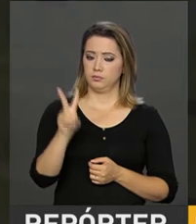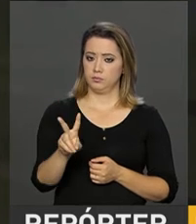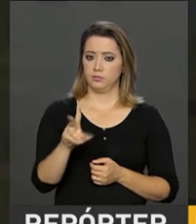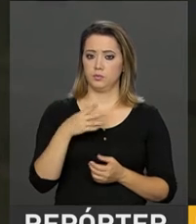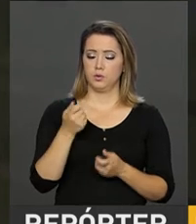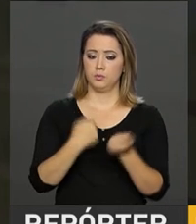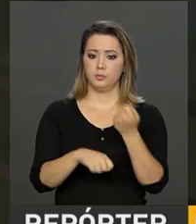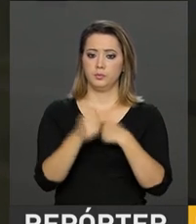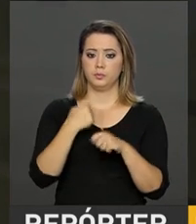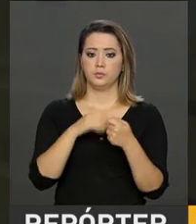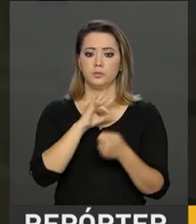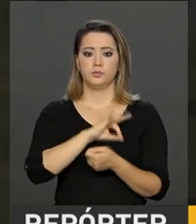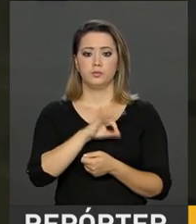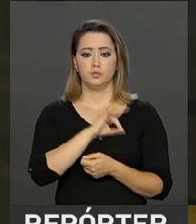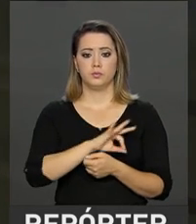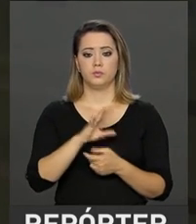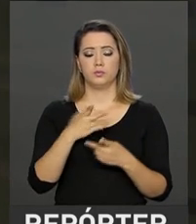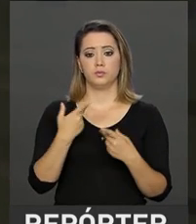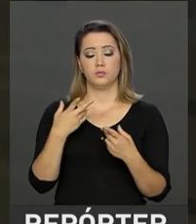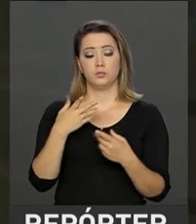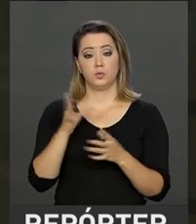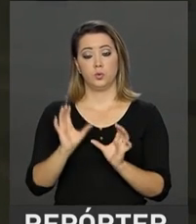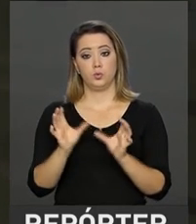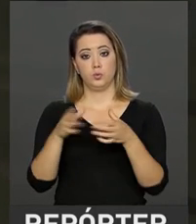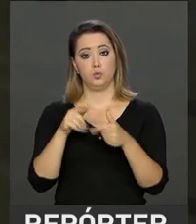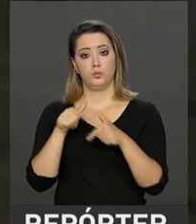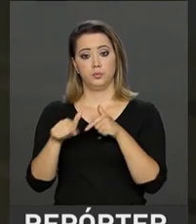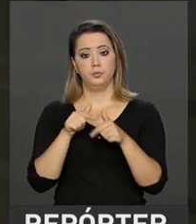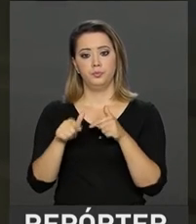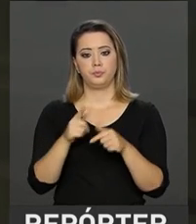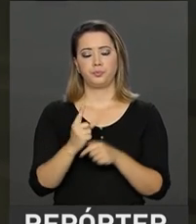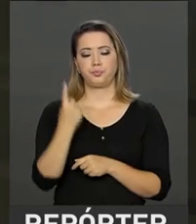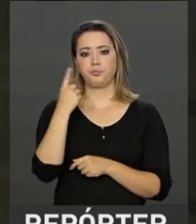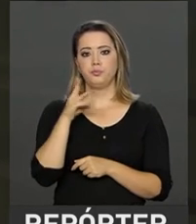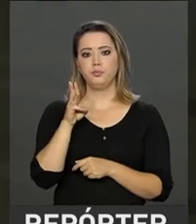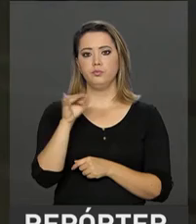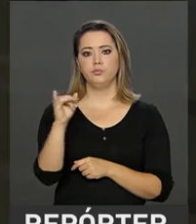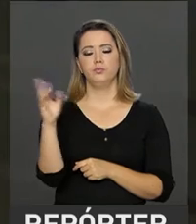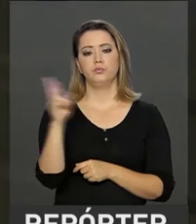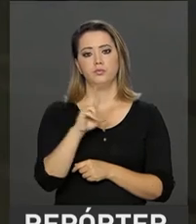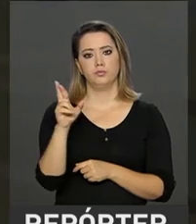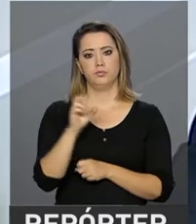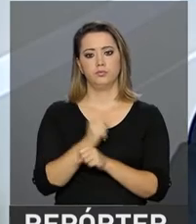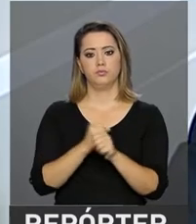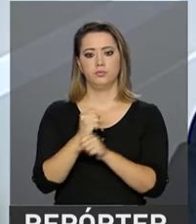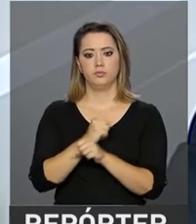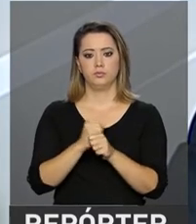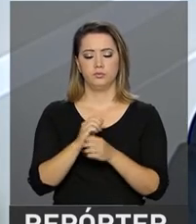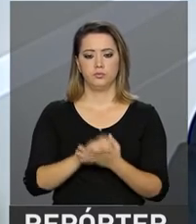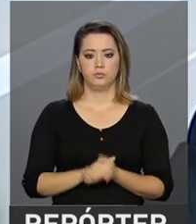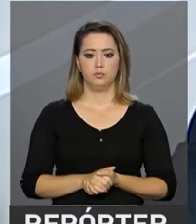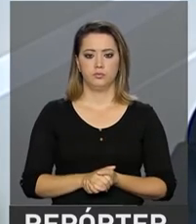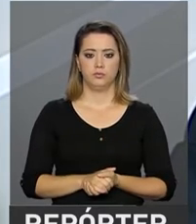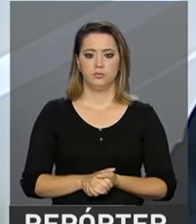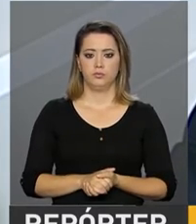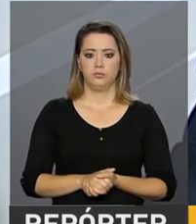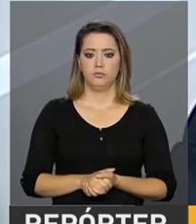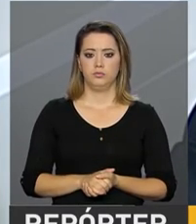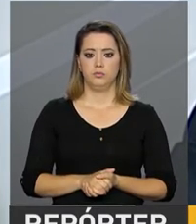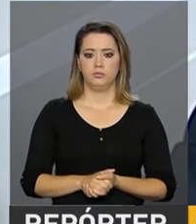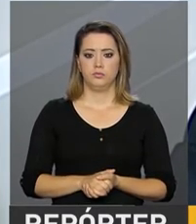na folha de pagamento dos servidores públicos federais de 1 bilhão de reais por ano de toda maneira